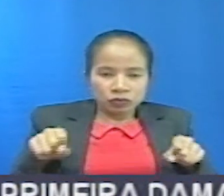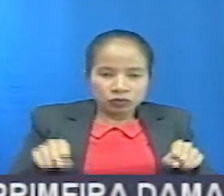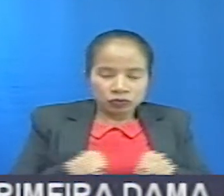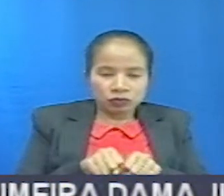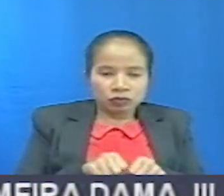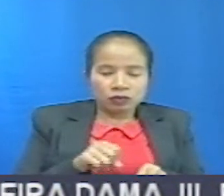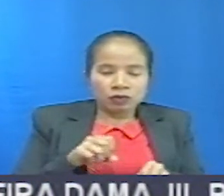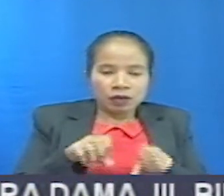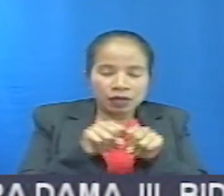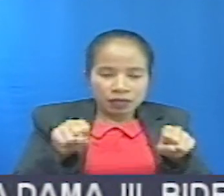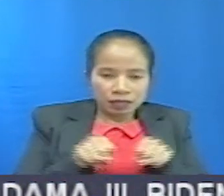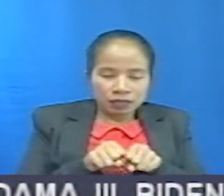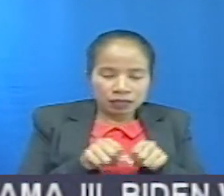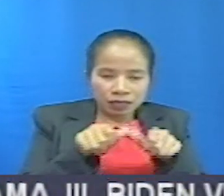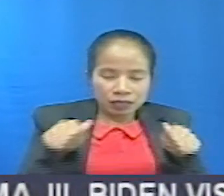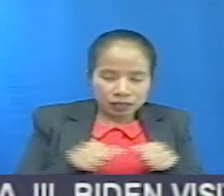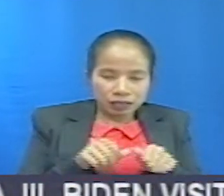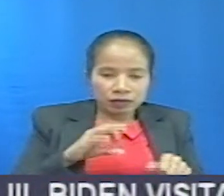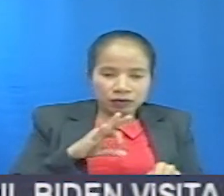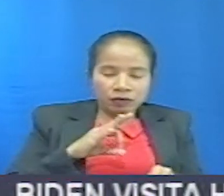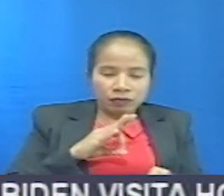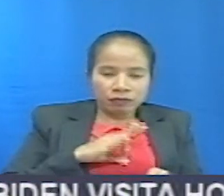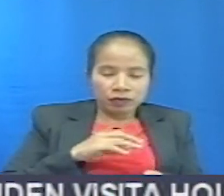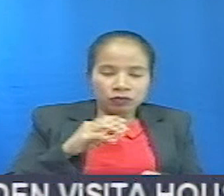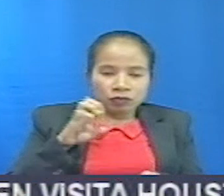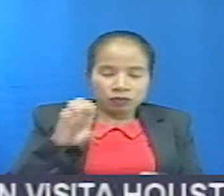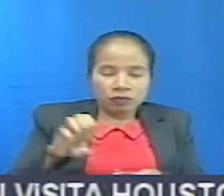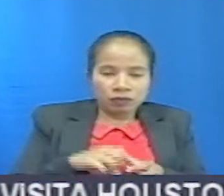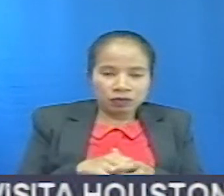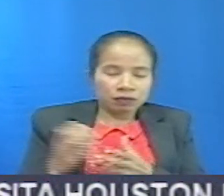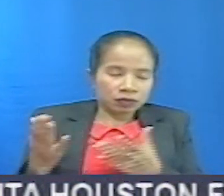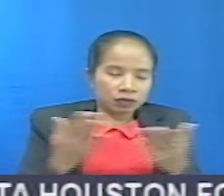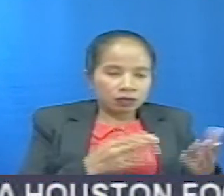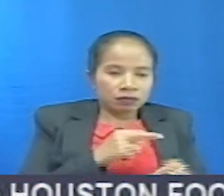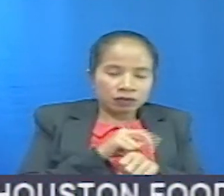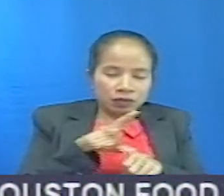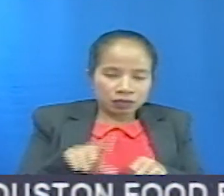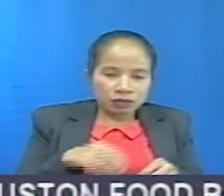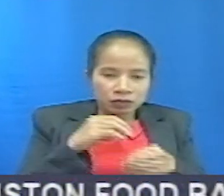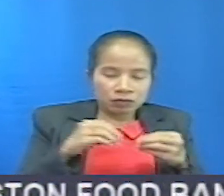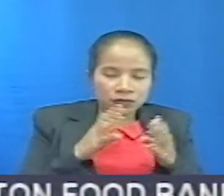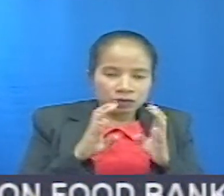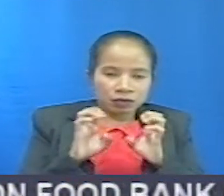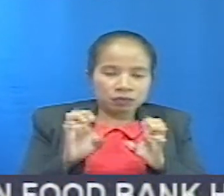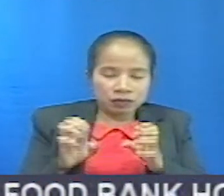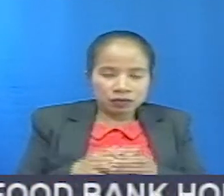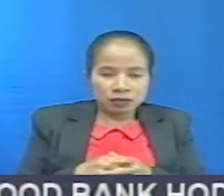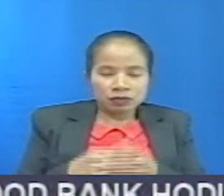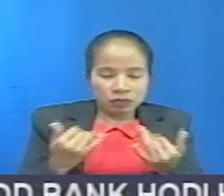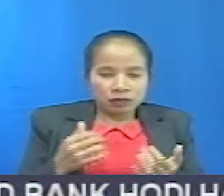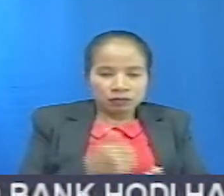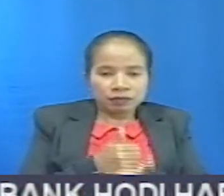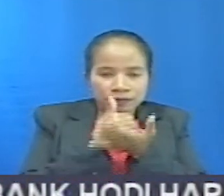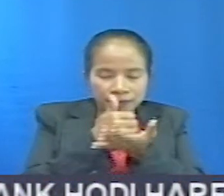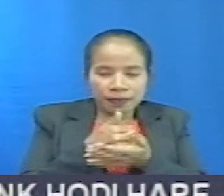Carri, aldeia Fato Boé. A construção, né, a me se haruka falva nacional, com a emergência, né, não, e não, não, requeres me apoio.